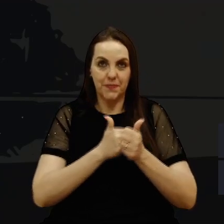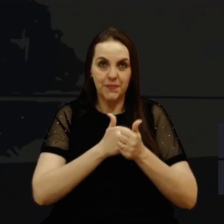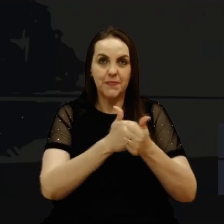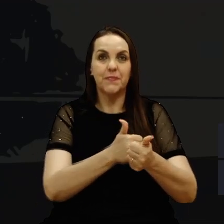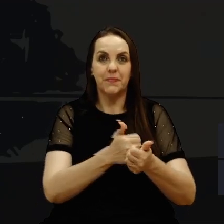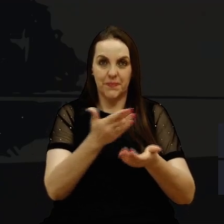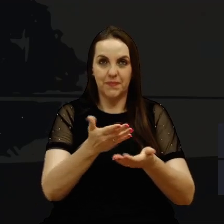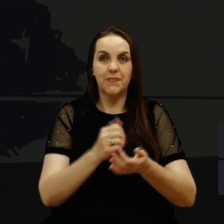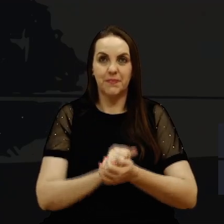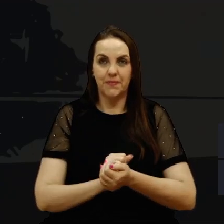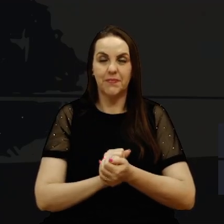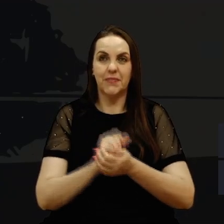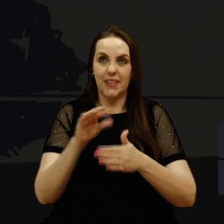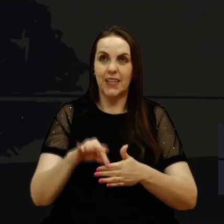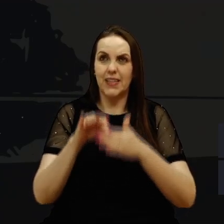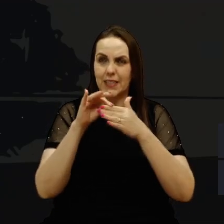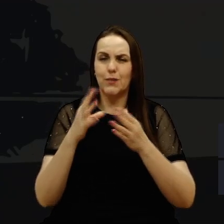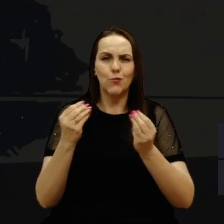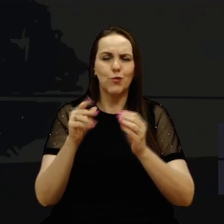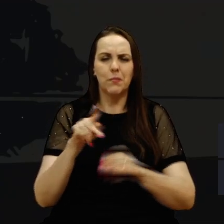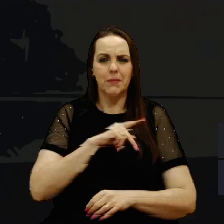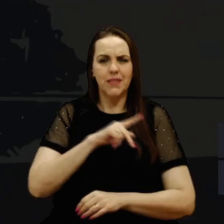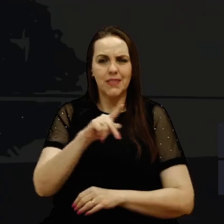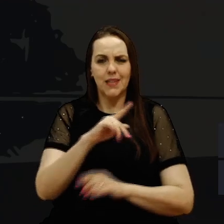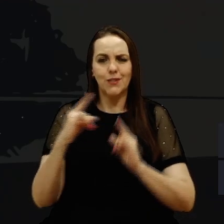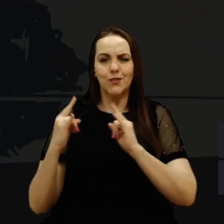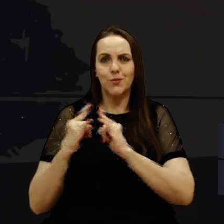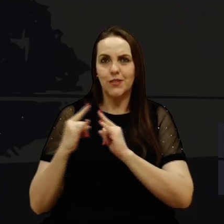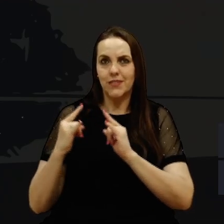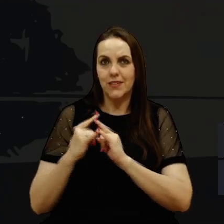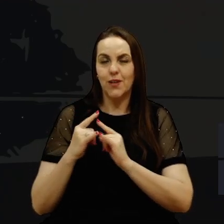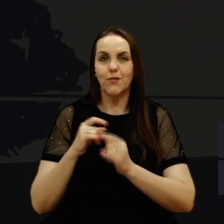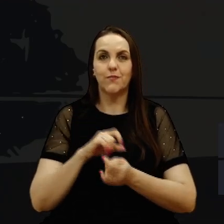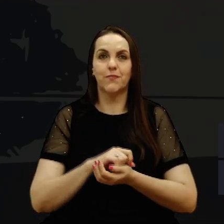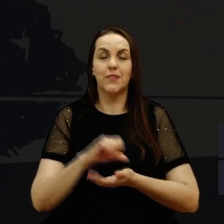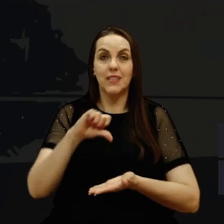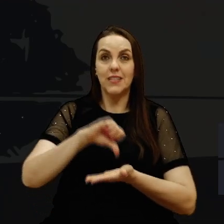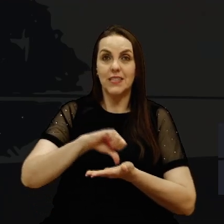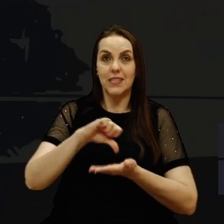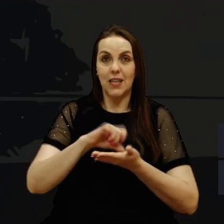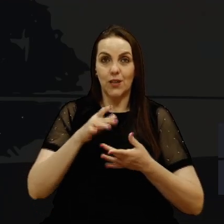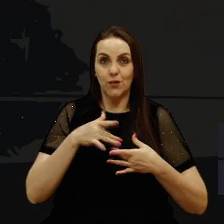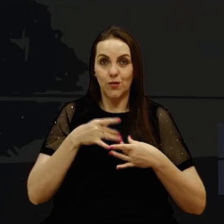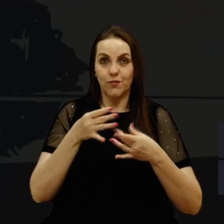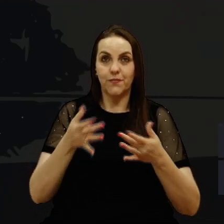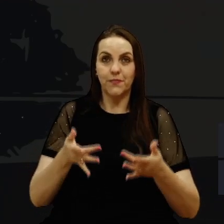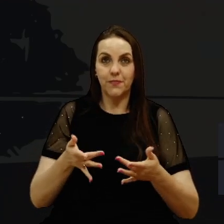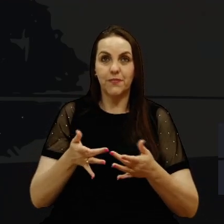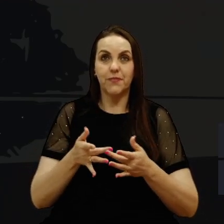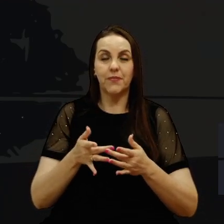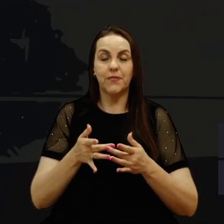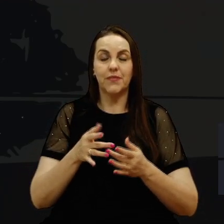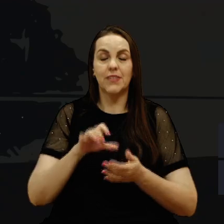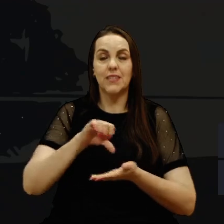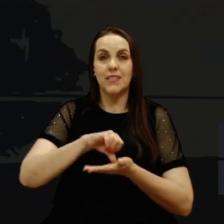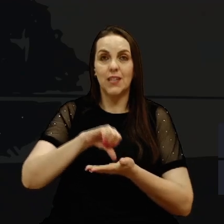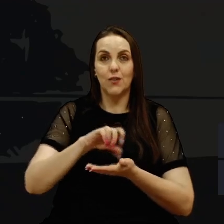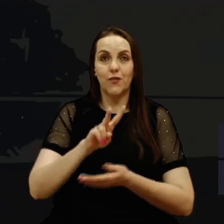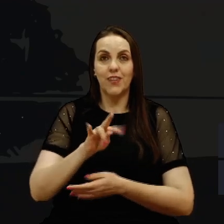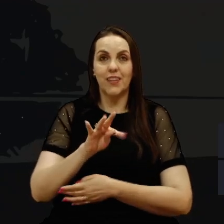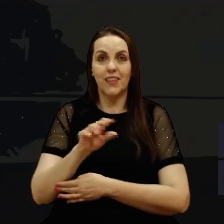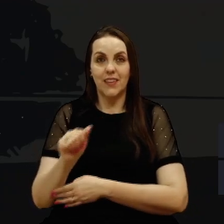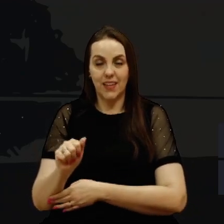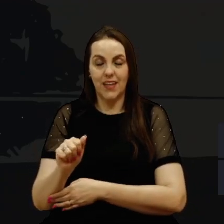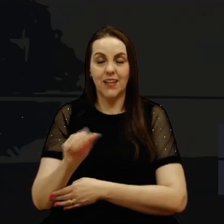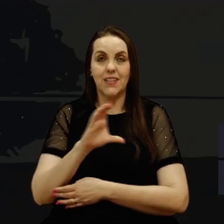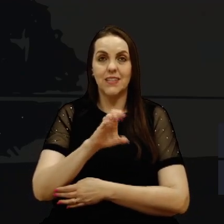muitas lideranças aí, presidente de entidades, como o Centro Filantrópico, como o Centro Vita, como Celeiro